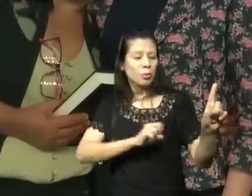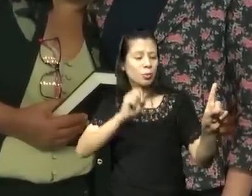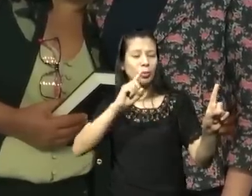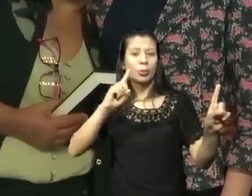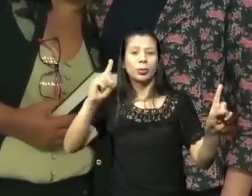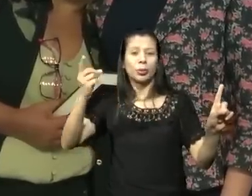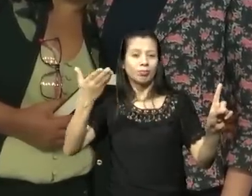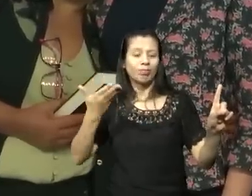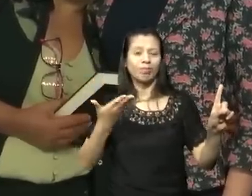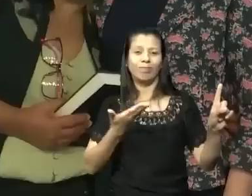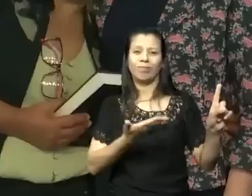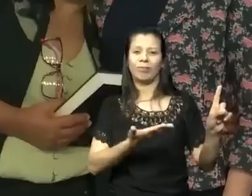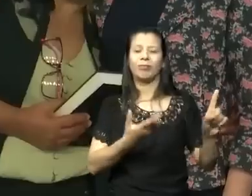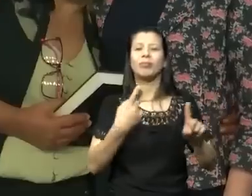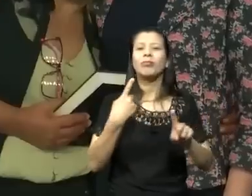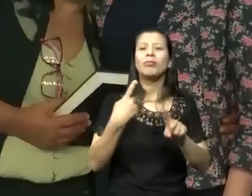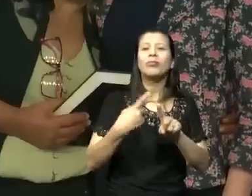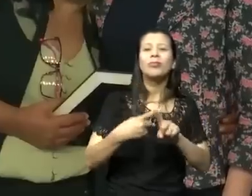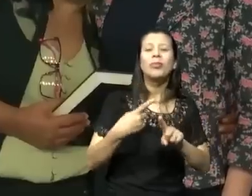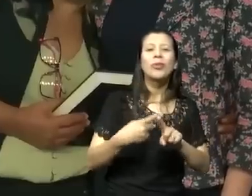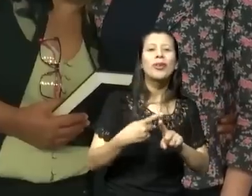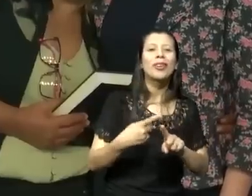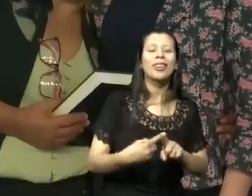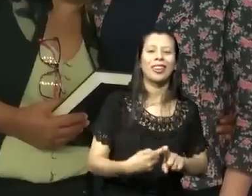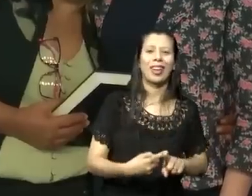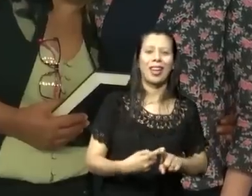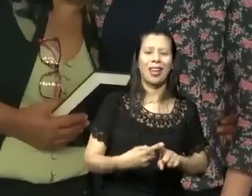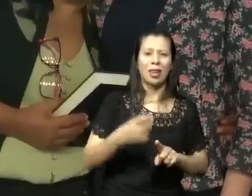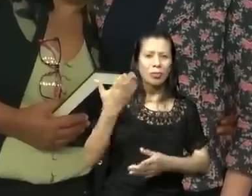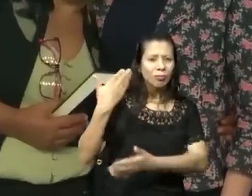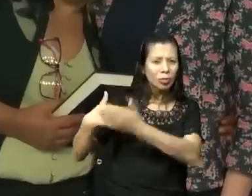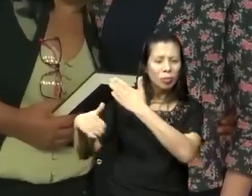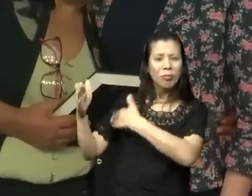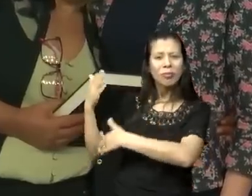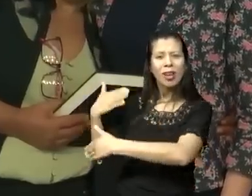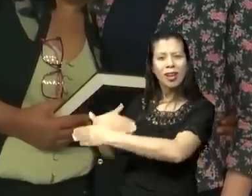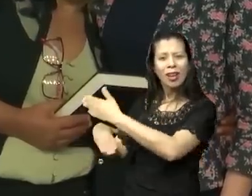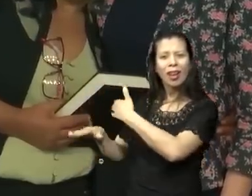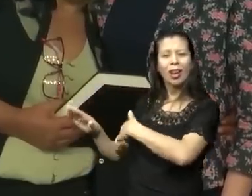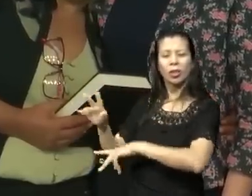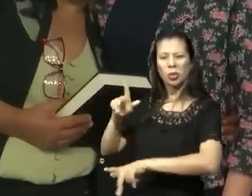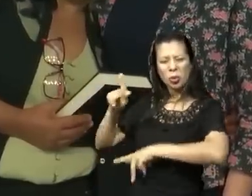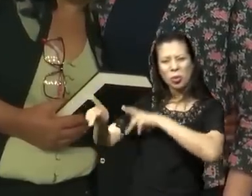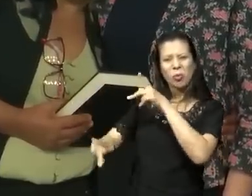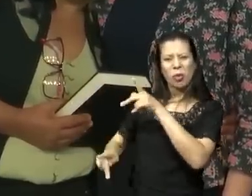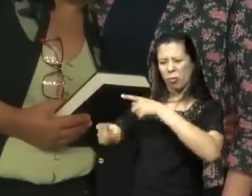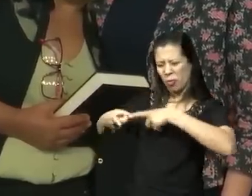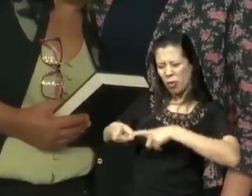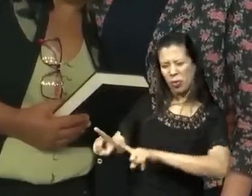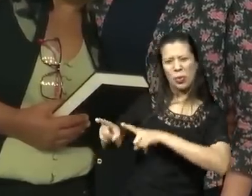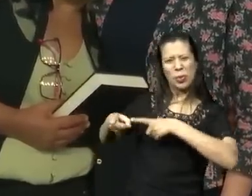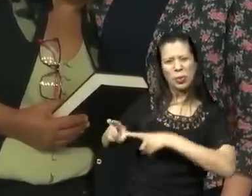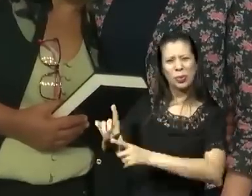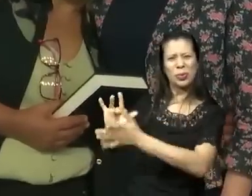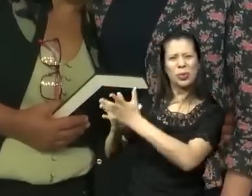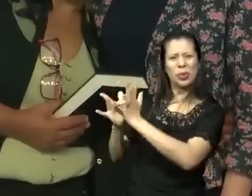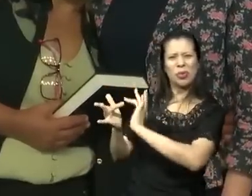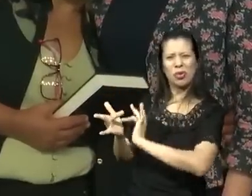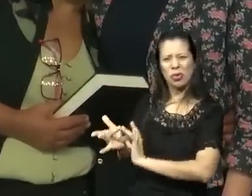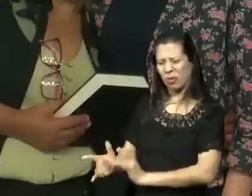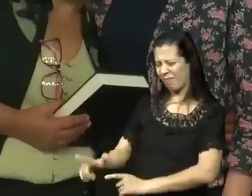os homens tenham acusado de ser um bastardo e ter demônios ele é o filho de Deus sendo o próprio Deus